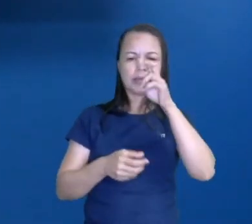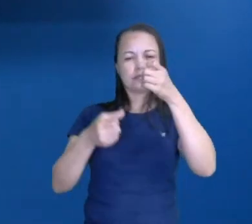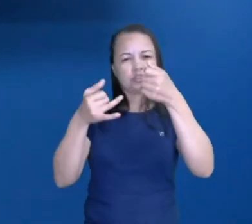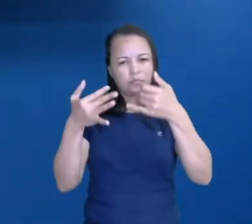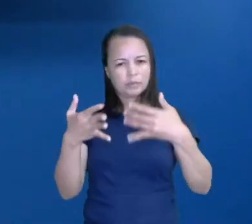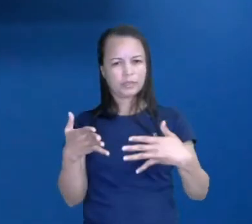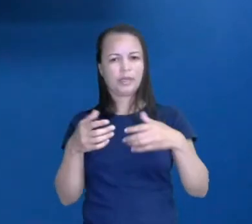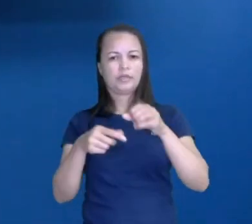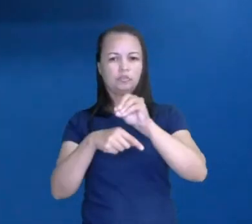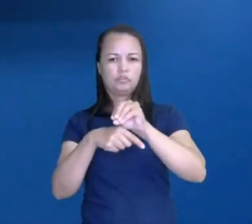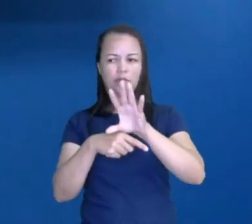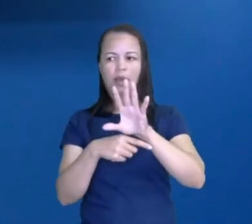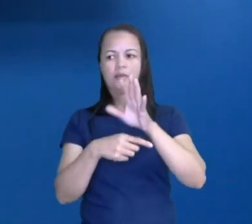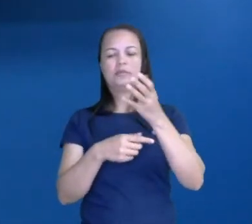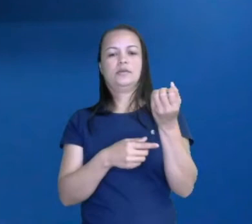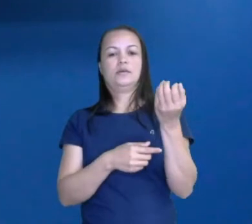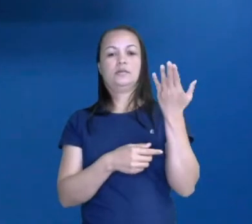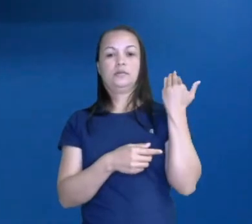slide anterior.